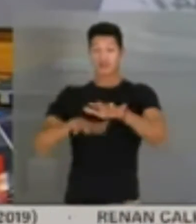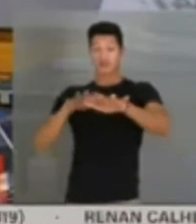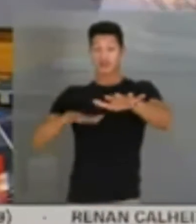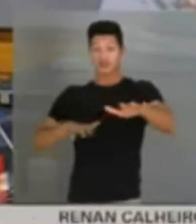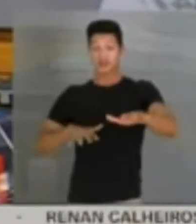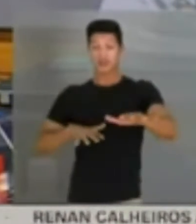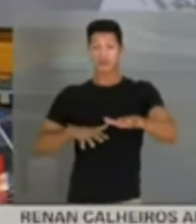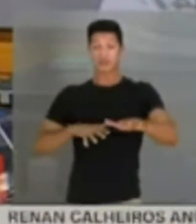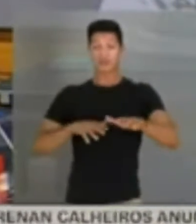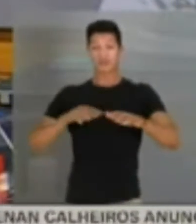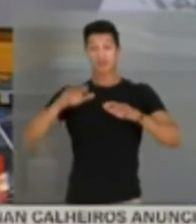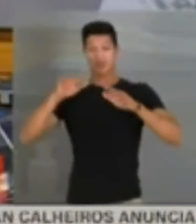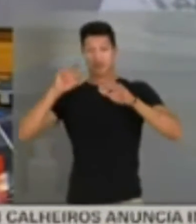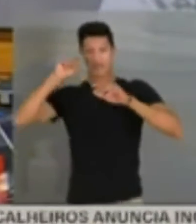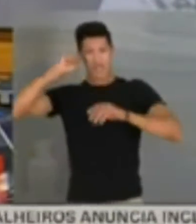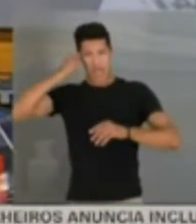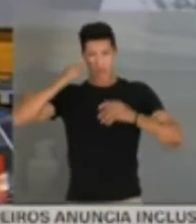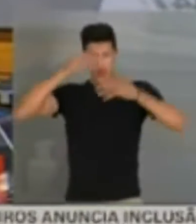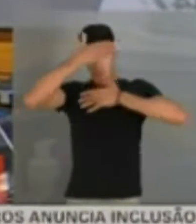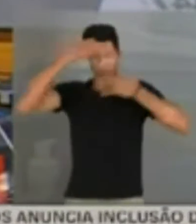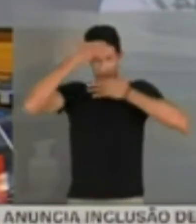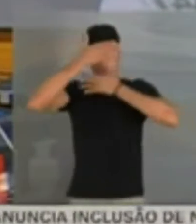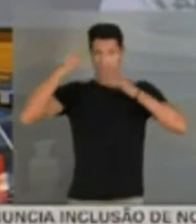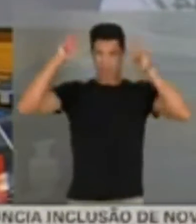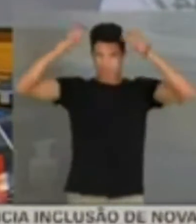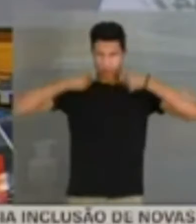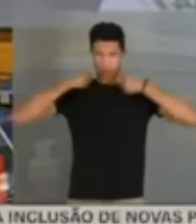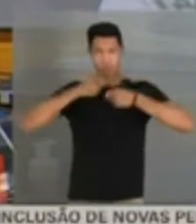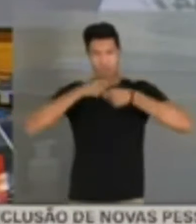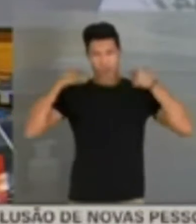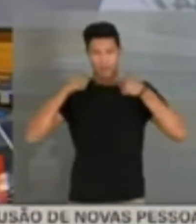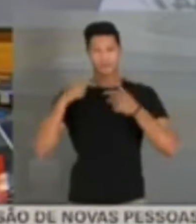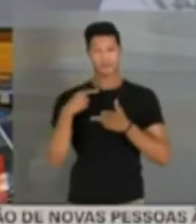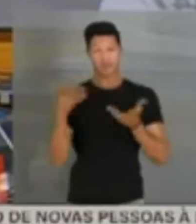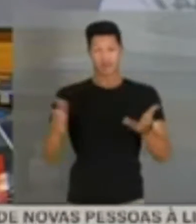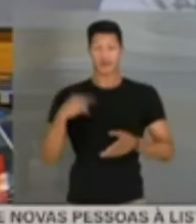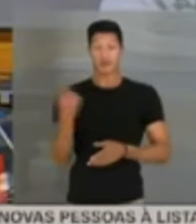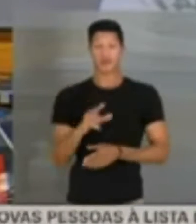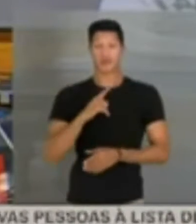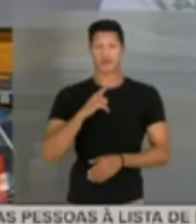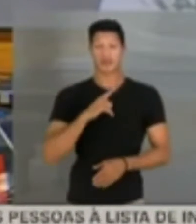tivemos manifestação dos black blocs. Agora nós temos